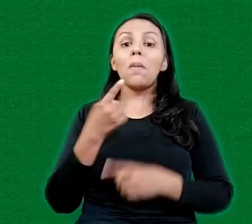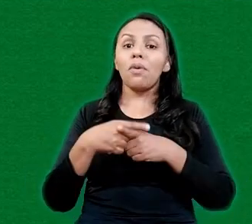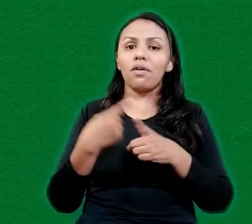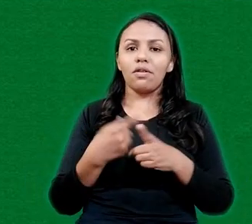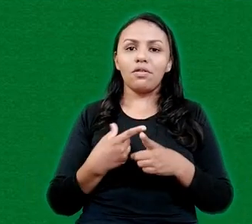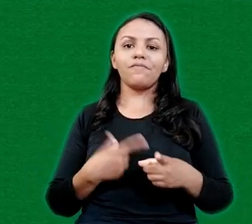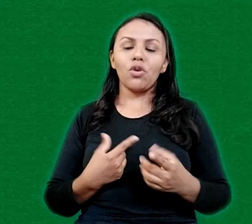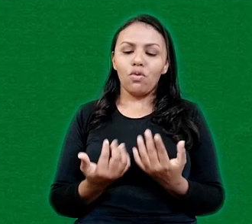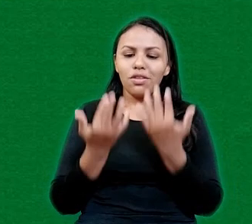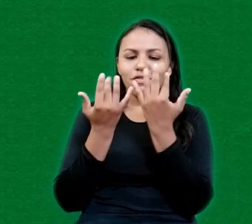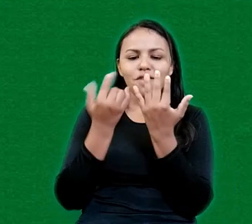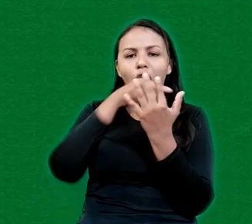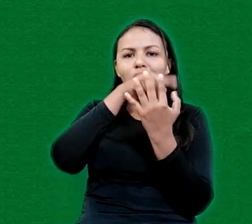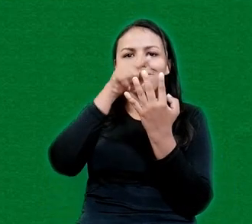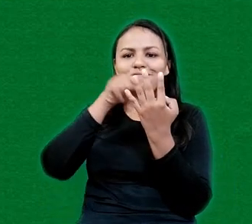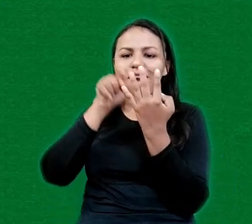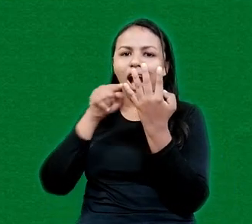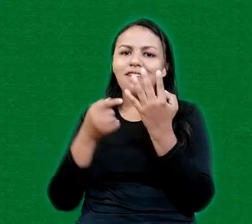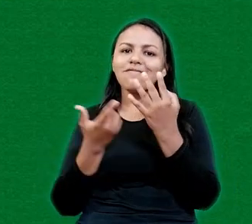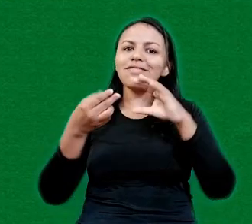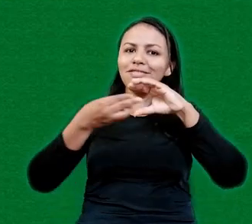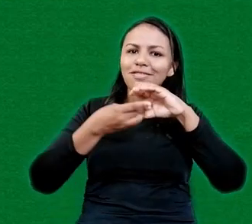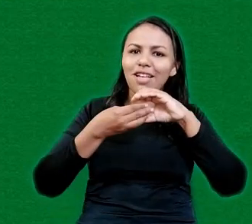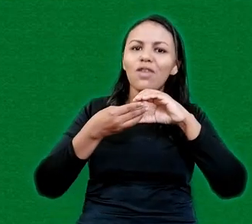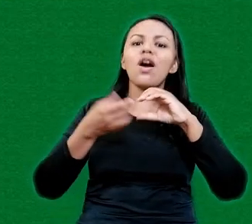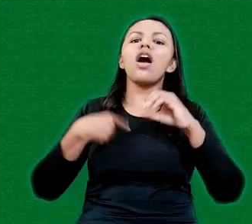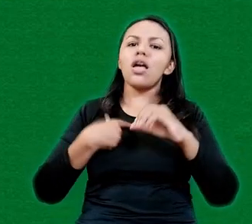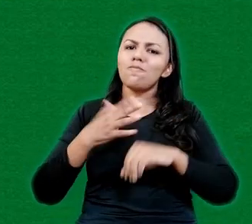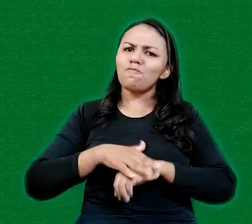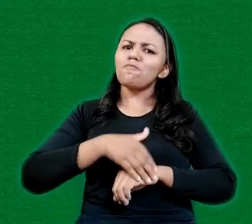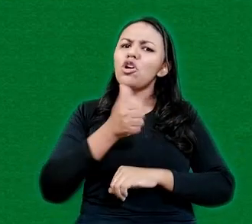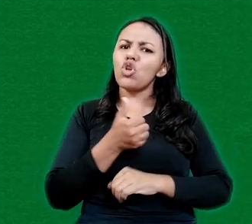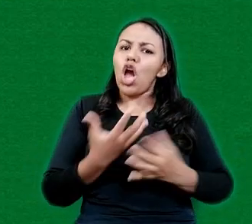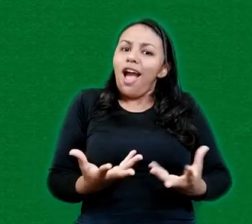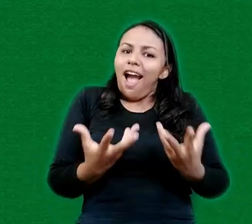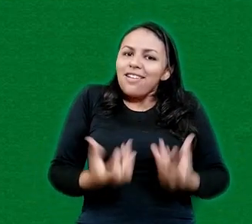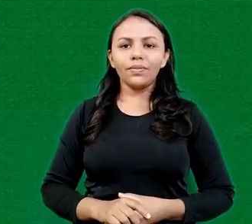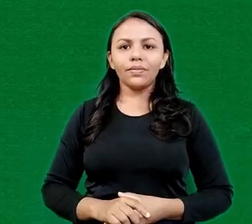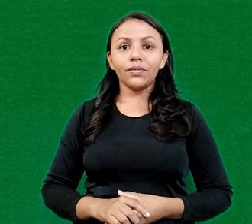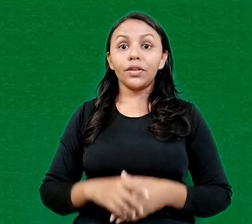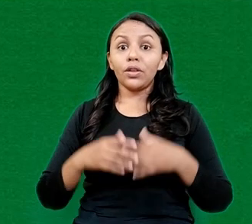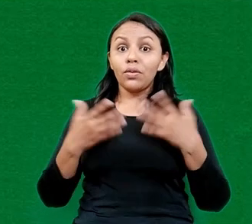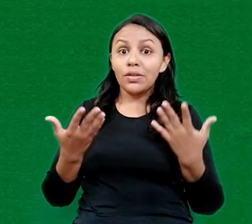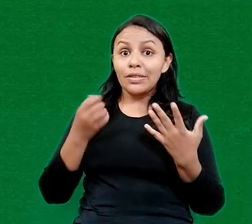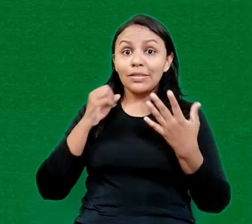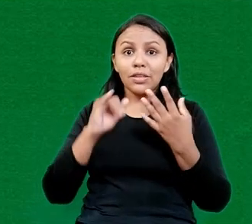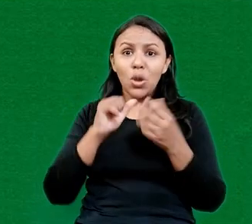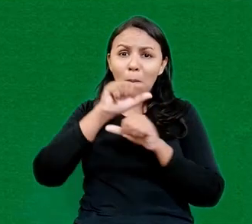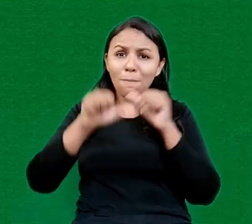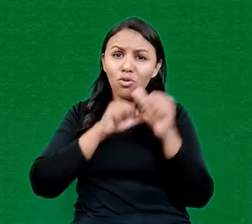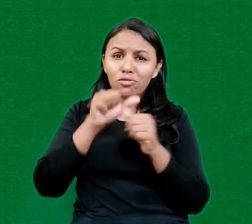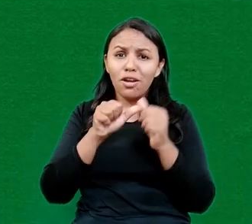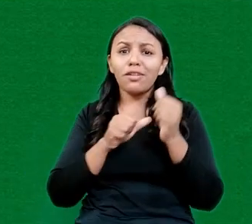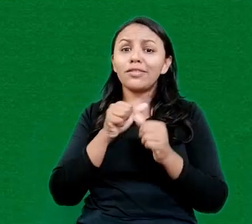que são os enterócitos, tem o papel de melhorar e de fazer a absorção dos nutrientes. Quando eu tenho essas alterações